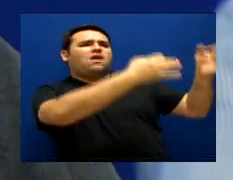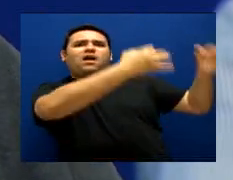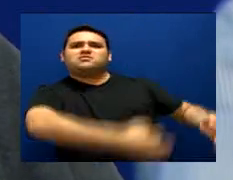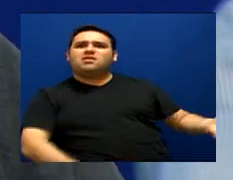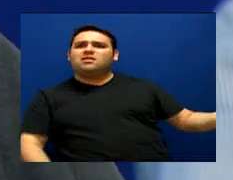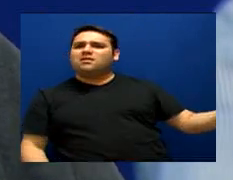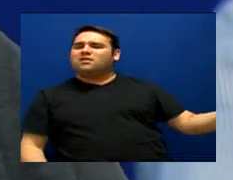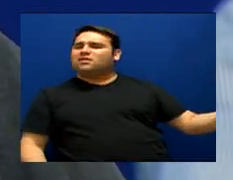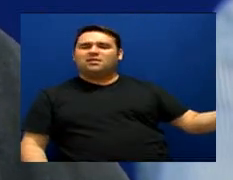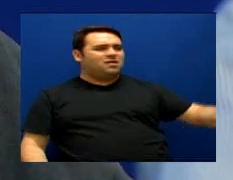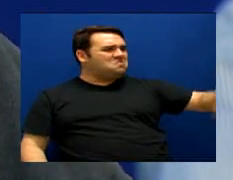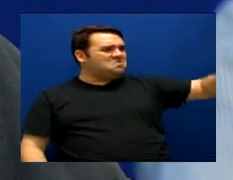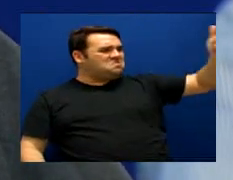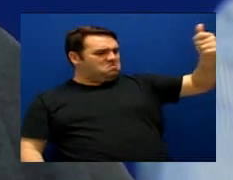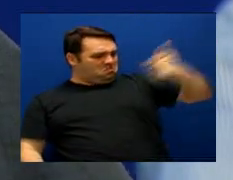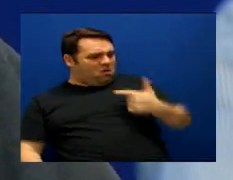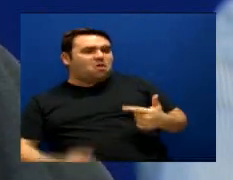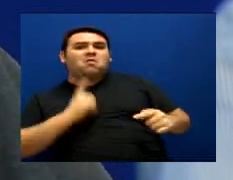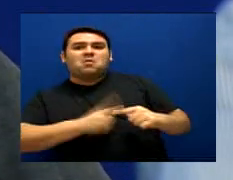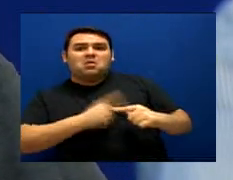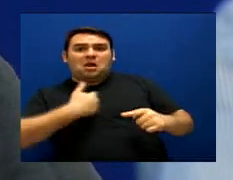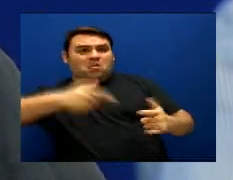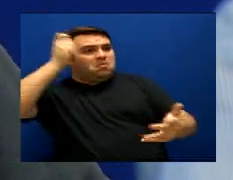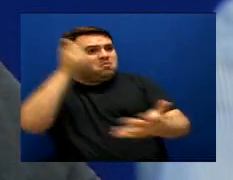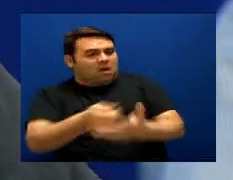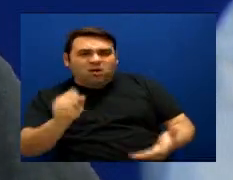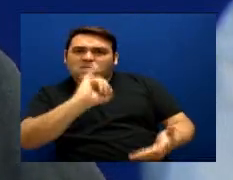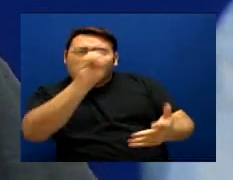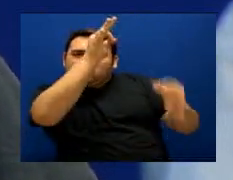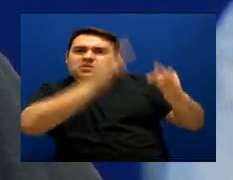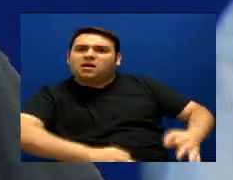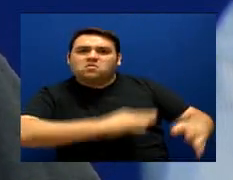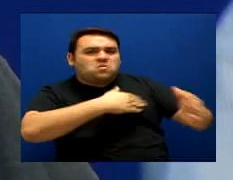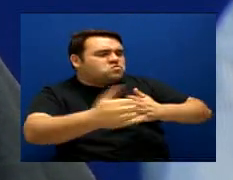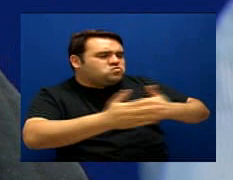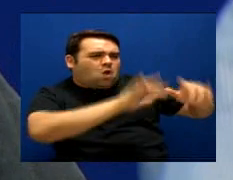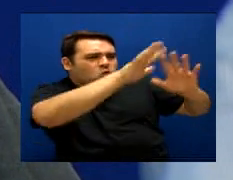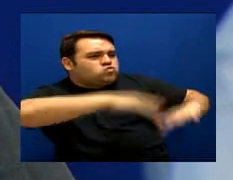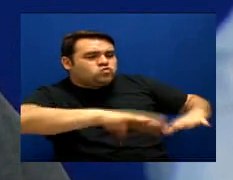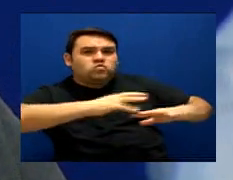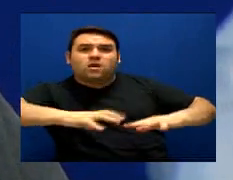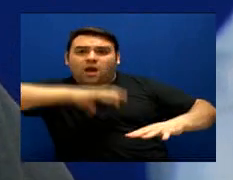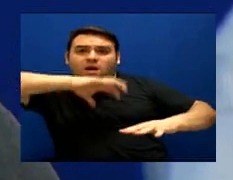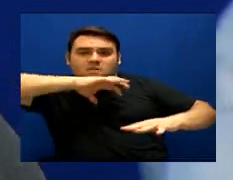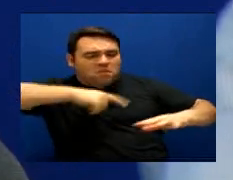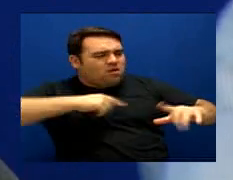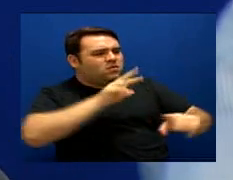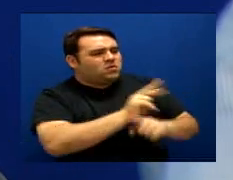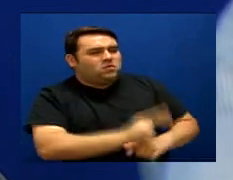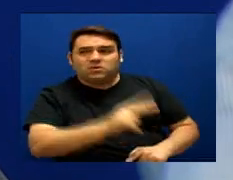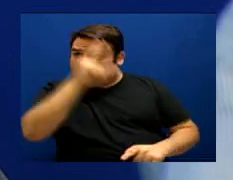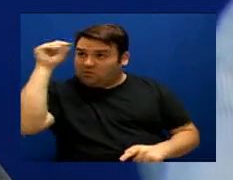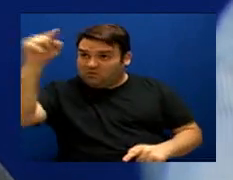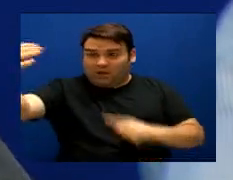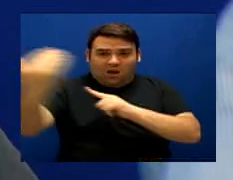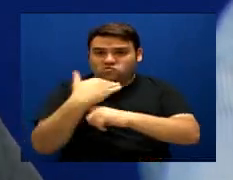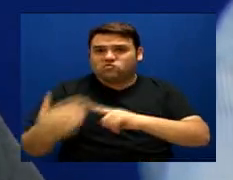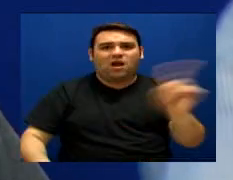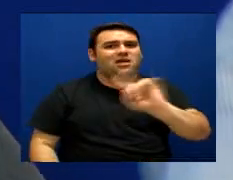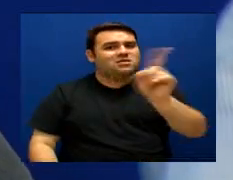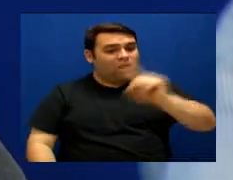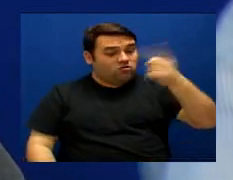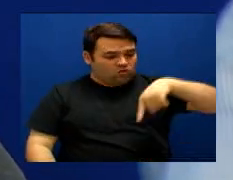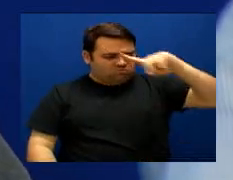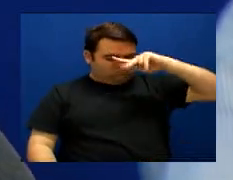nós, que pagamos ali, que sofremos. Tá? E todos os animais que a gente socorre, não é o poder público que ajuda, não. É